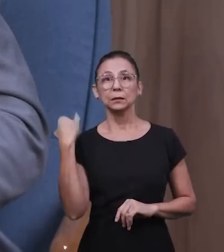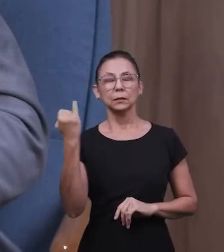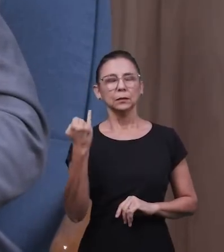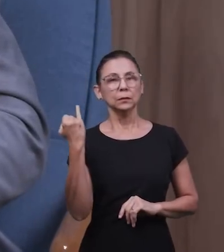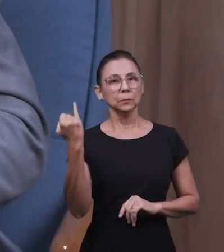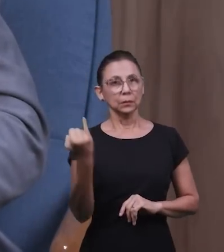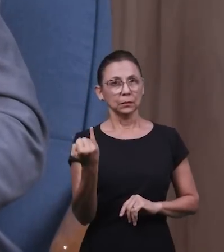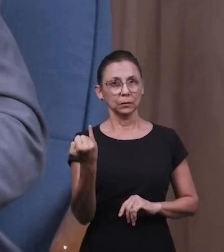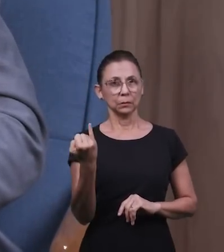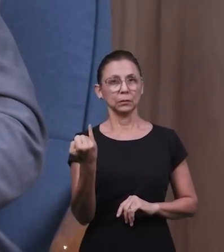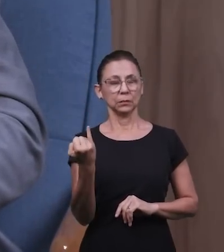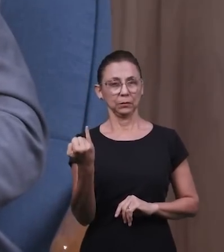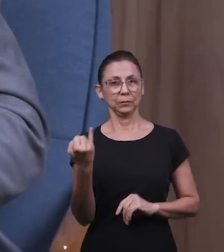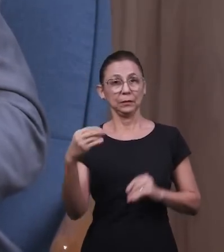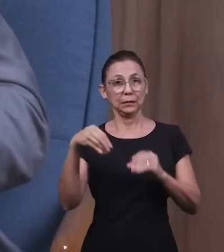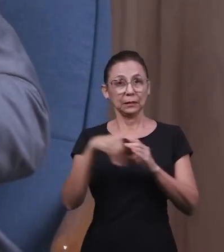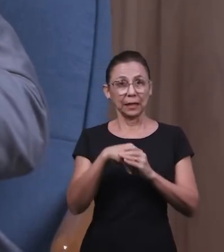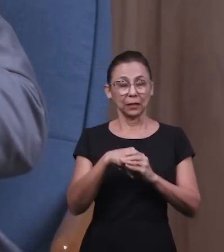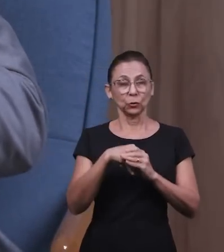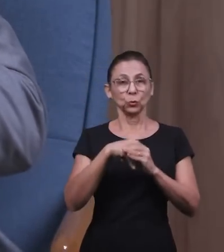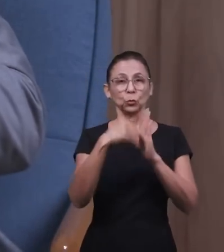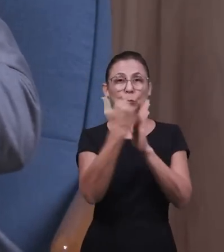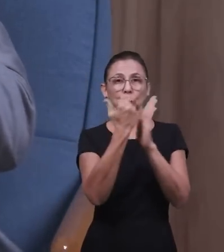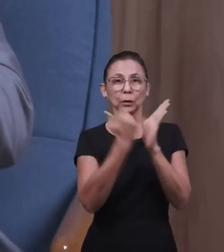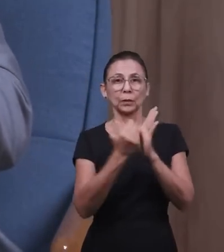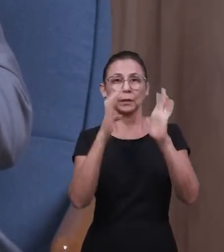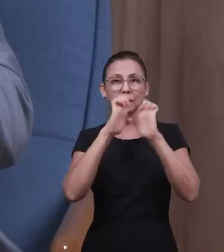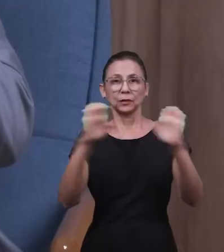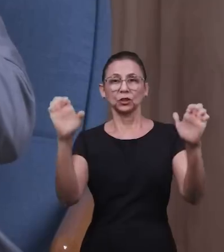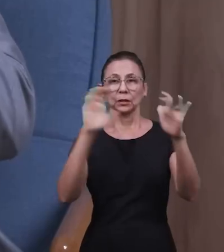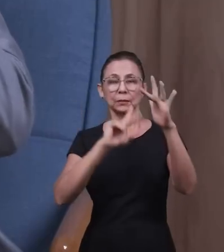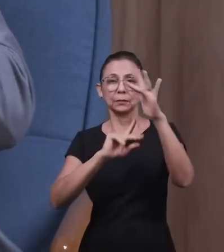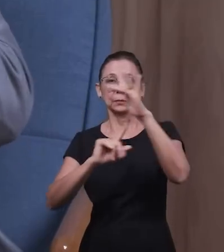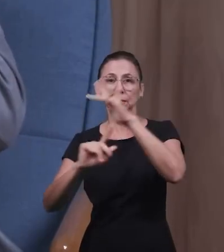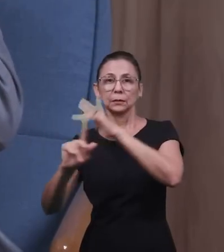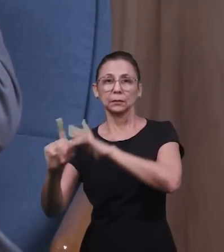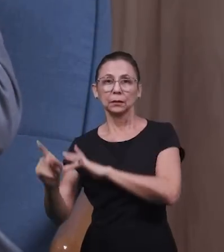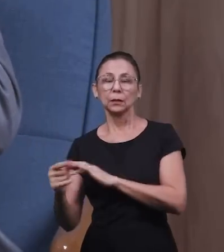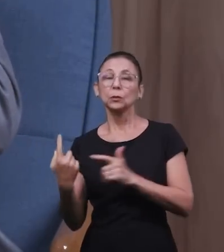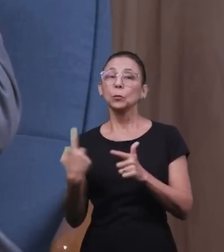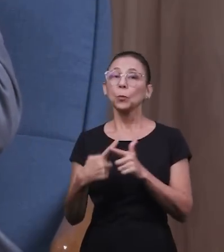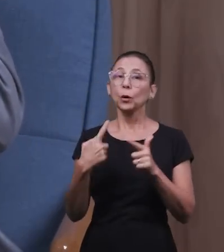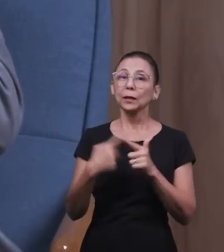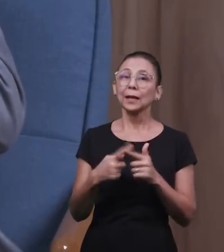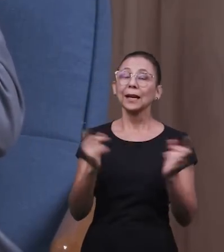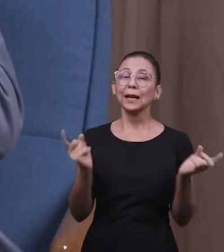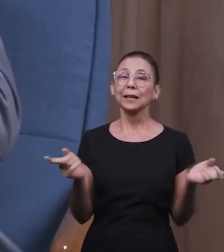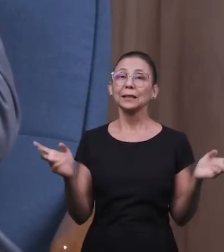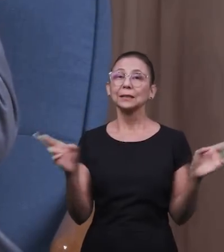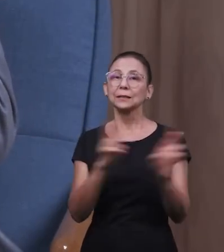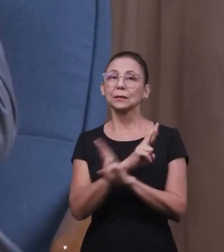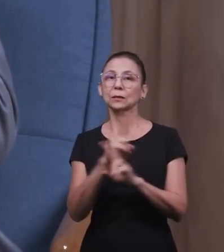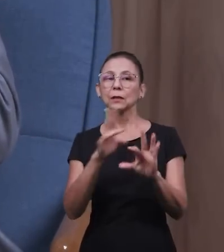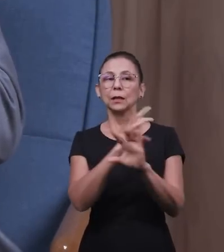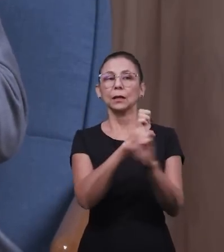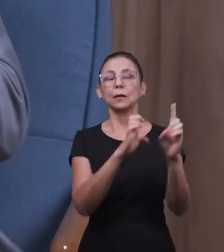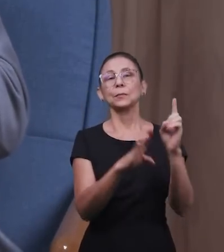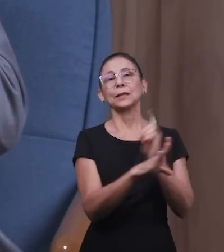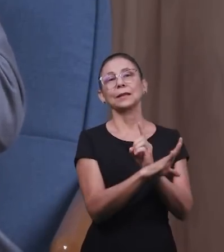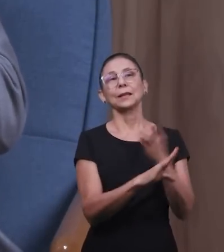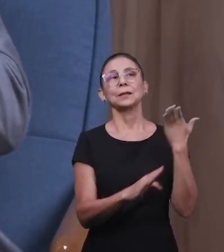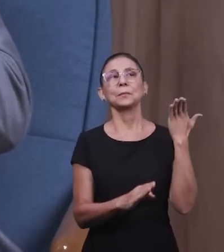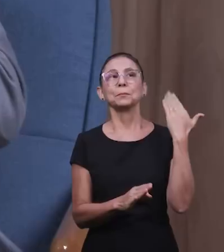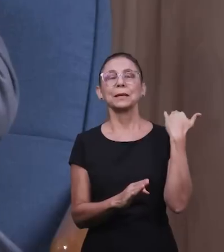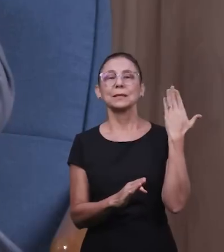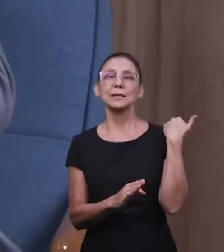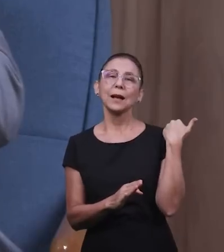no programa Anunciando o Evangelho Eterno, porque ele aborda o assunto que foi trazido na última Escola Bíblica Dominical